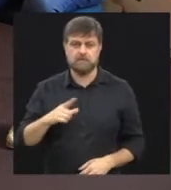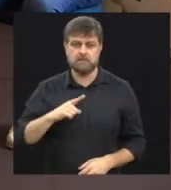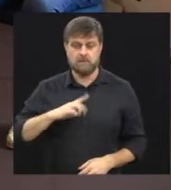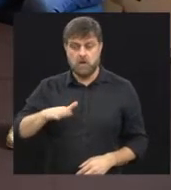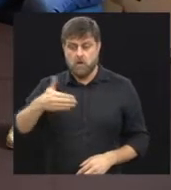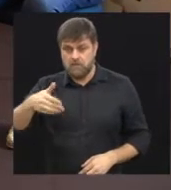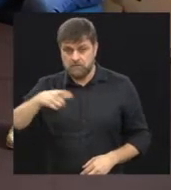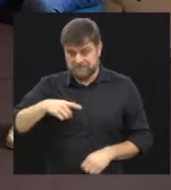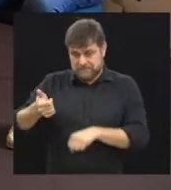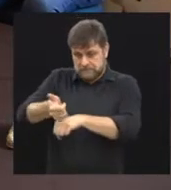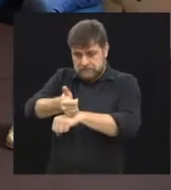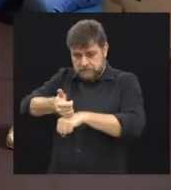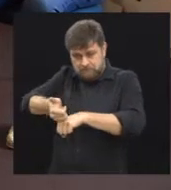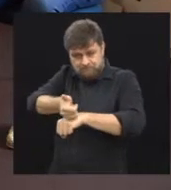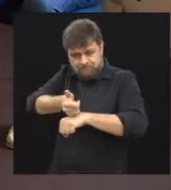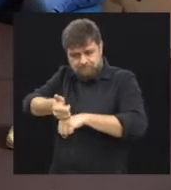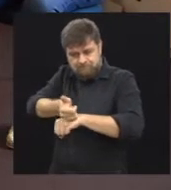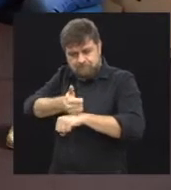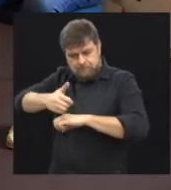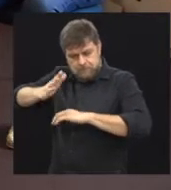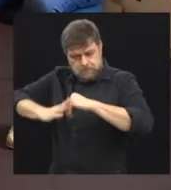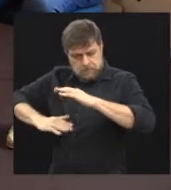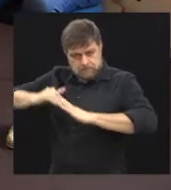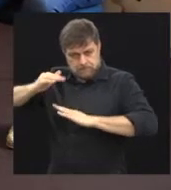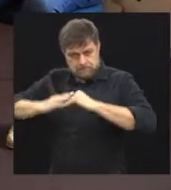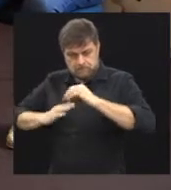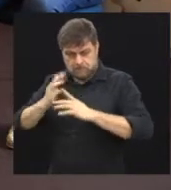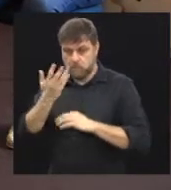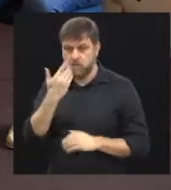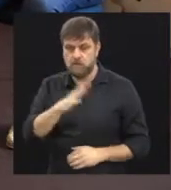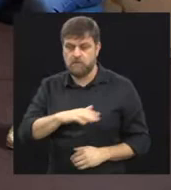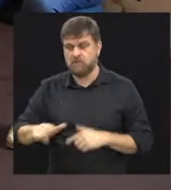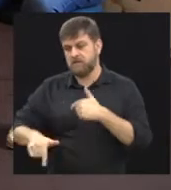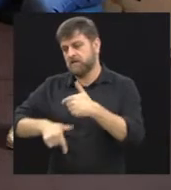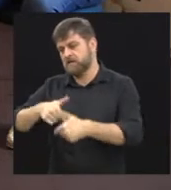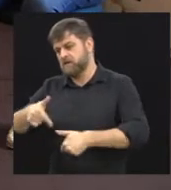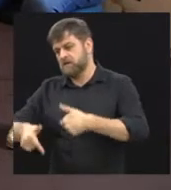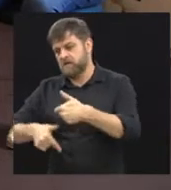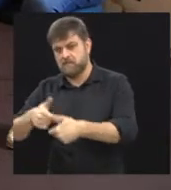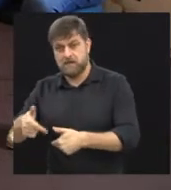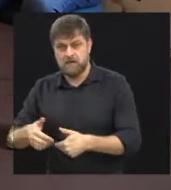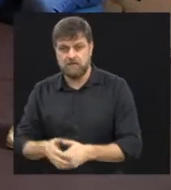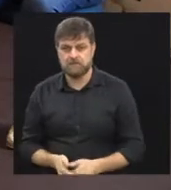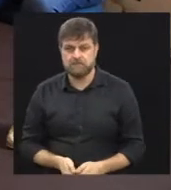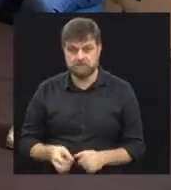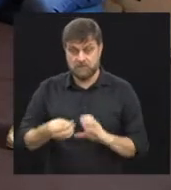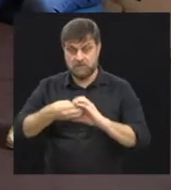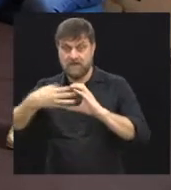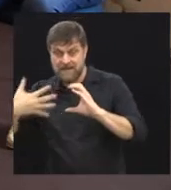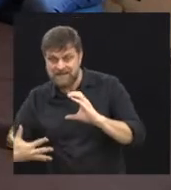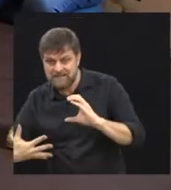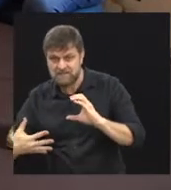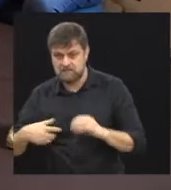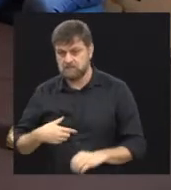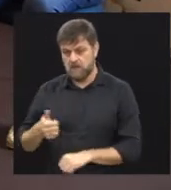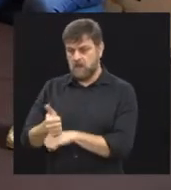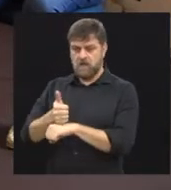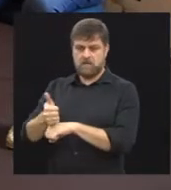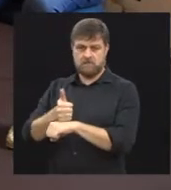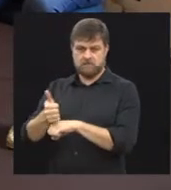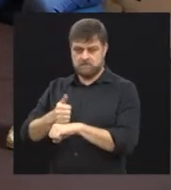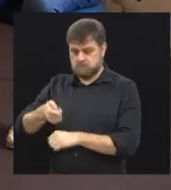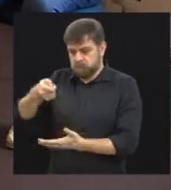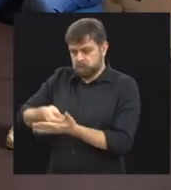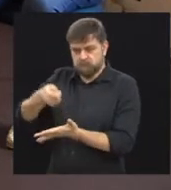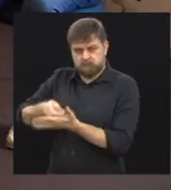tem profissionais que trabalham, por exemplo, com crianças com essa característica, não é só o profissional